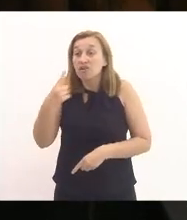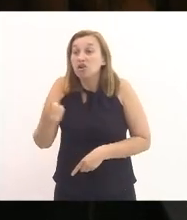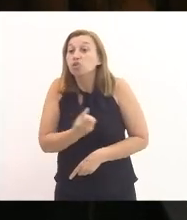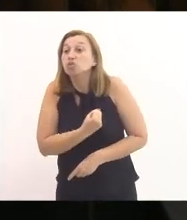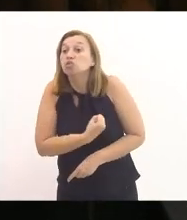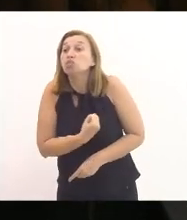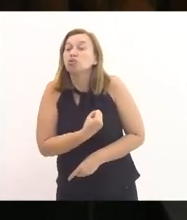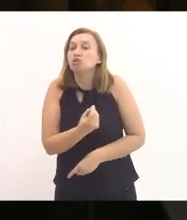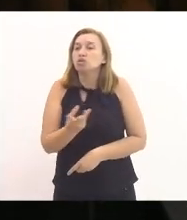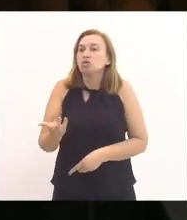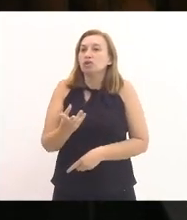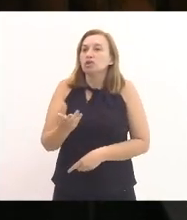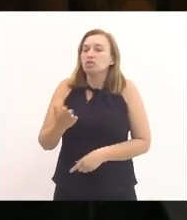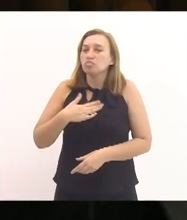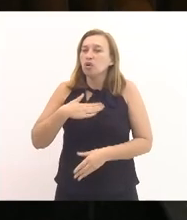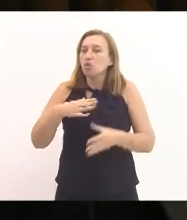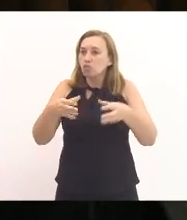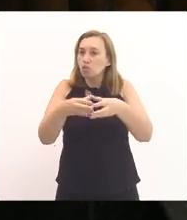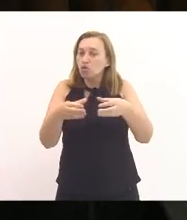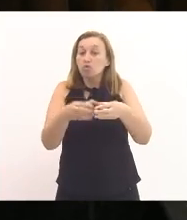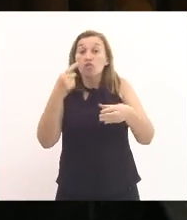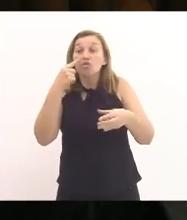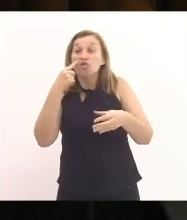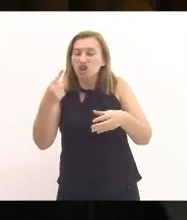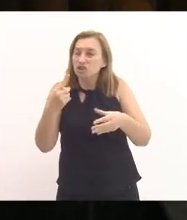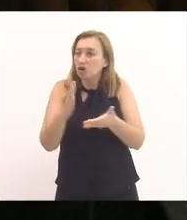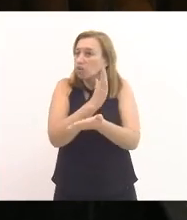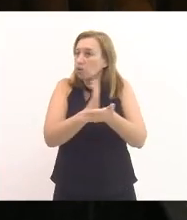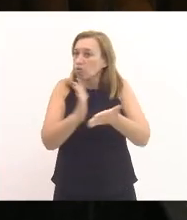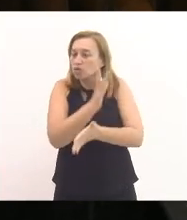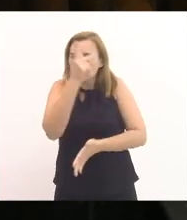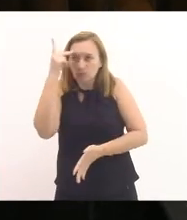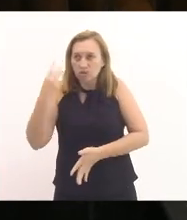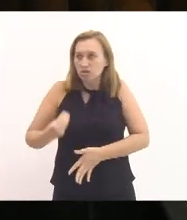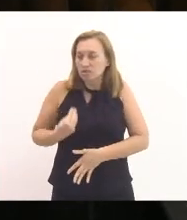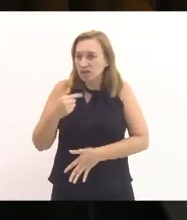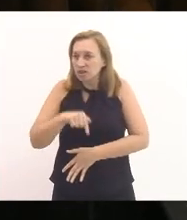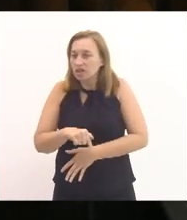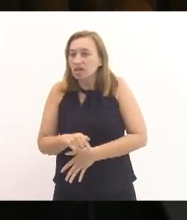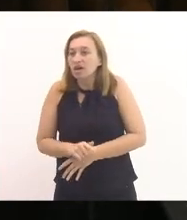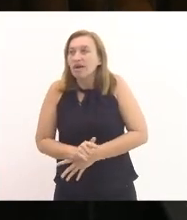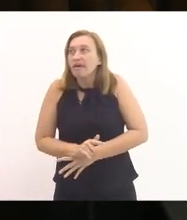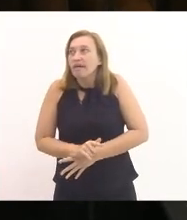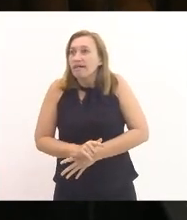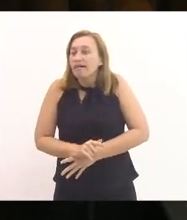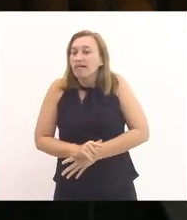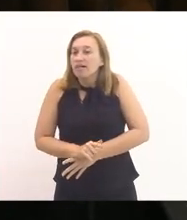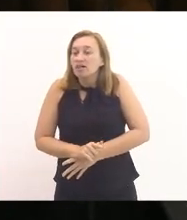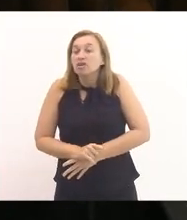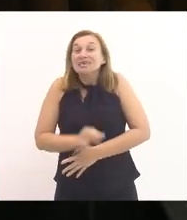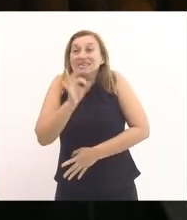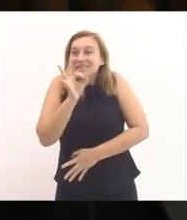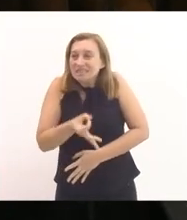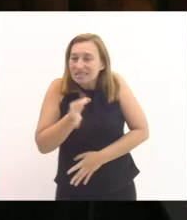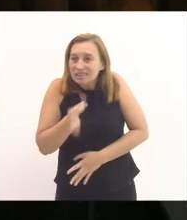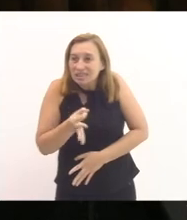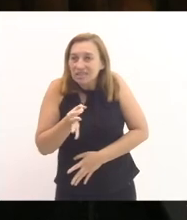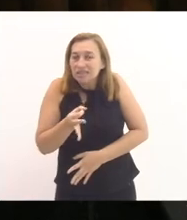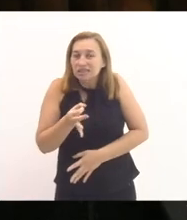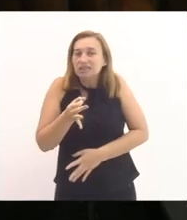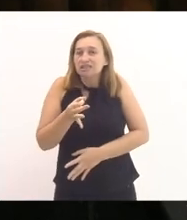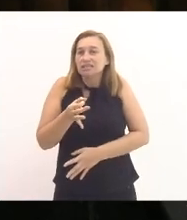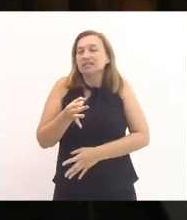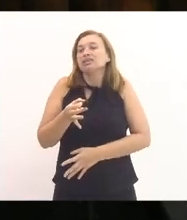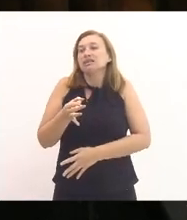número né da minha turma que eu vejo que tem alguém algumas pessoas estão presença aí eu garanto aos senhores